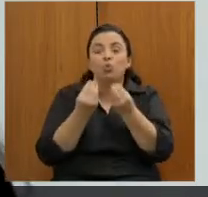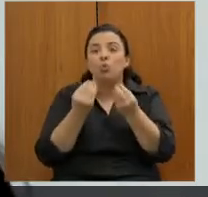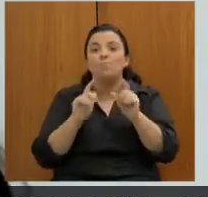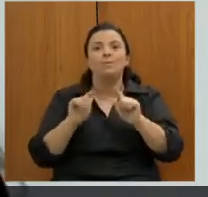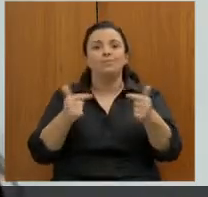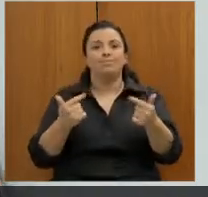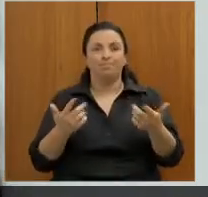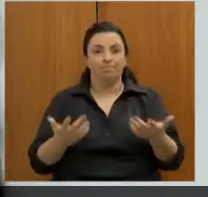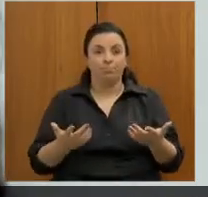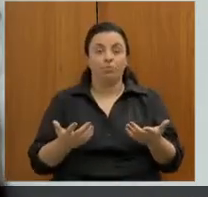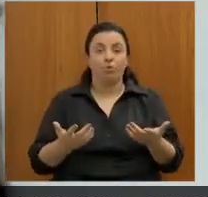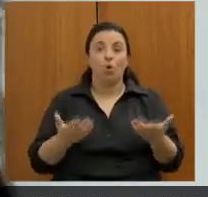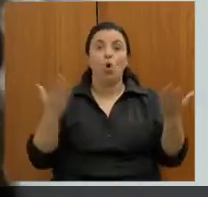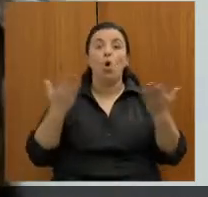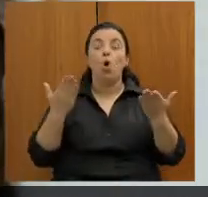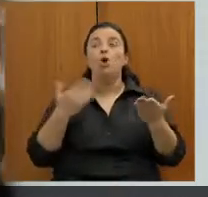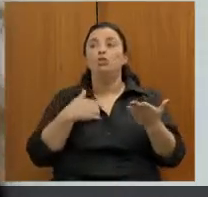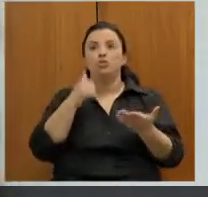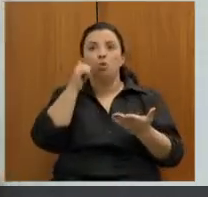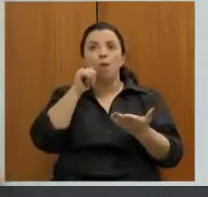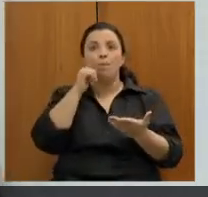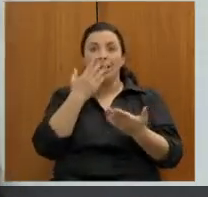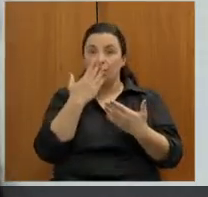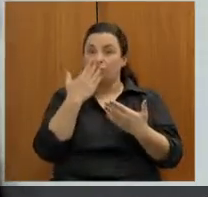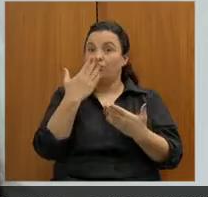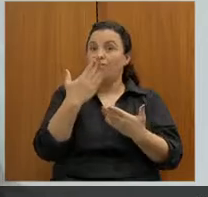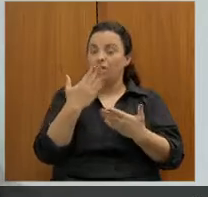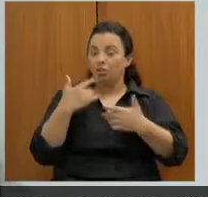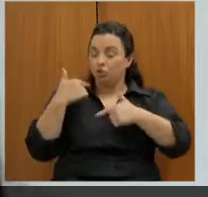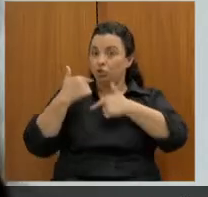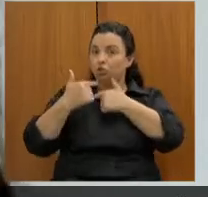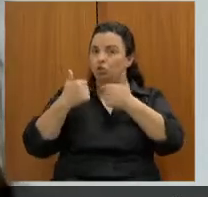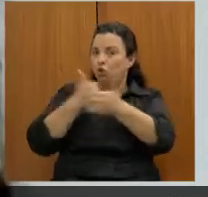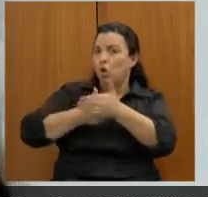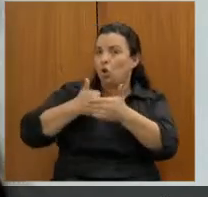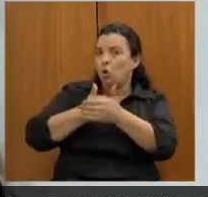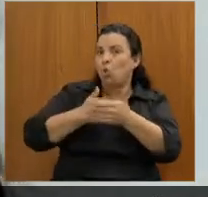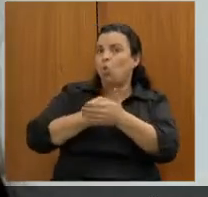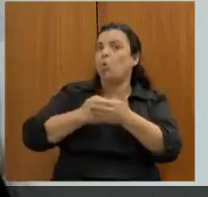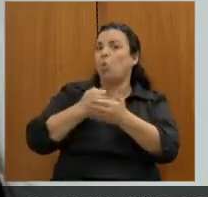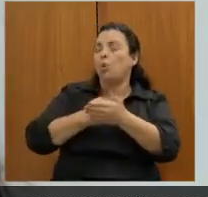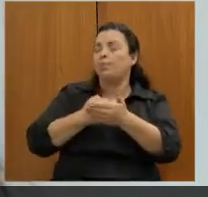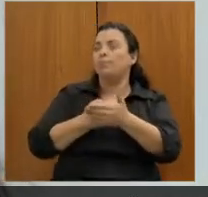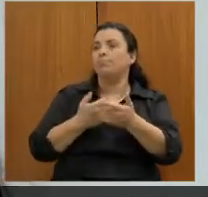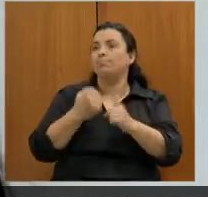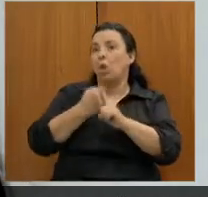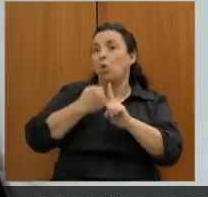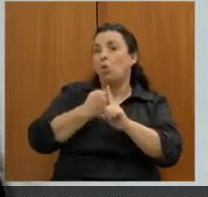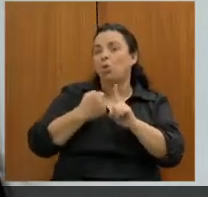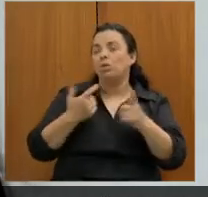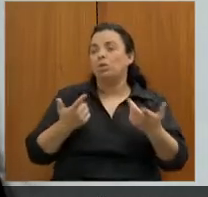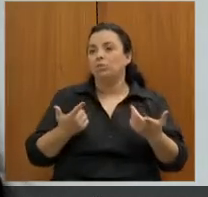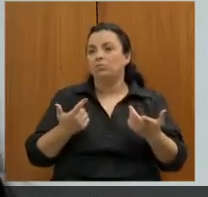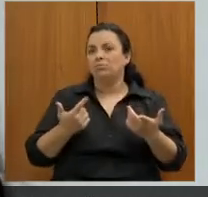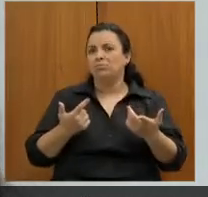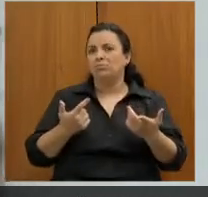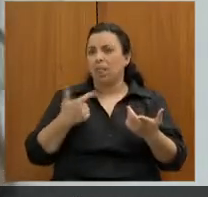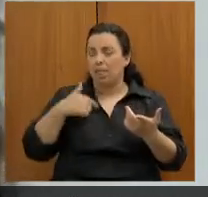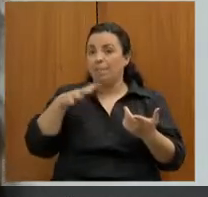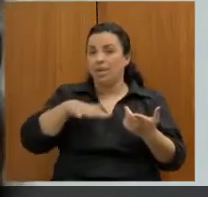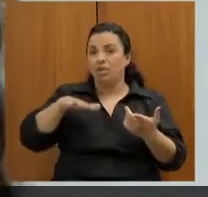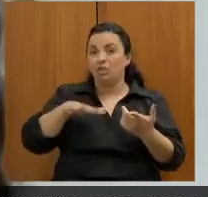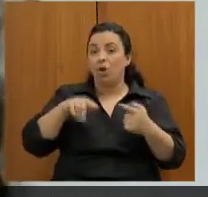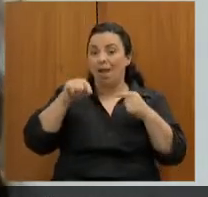considero uma mulher de linha de frente na minha região e eu tô falando de uma região gente que ficou em terceiro